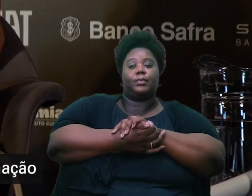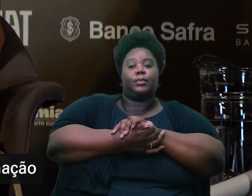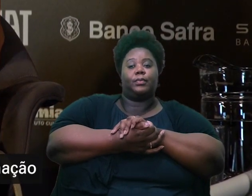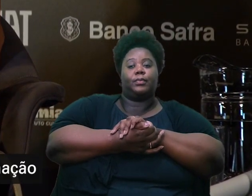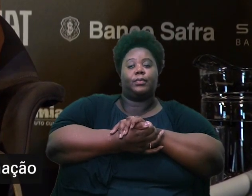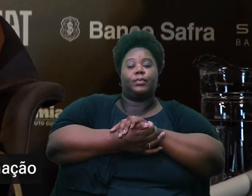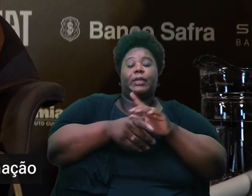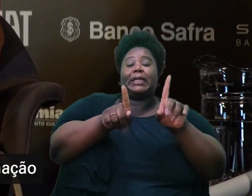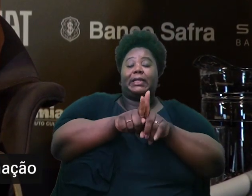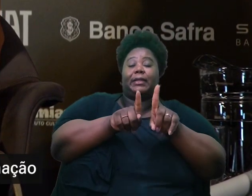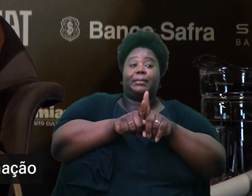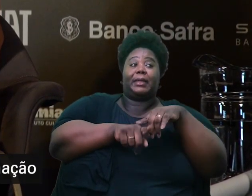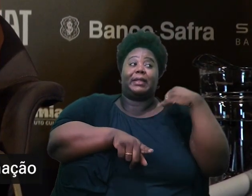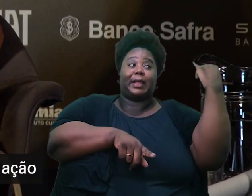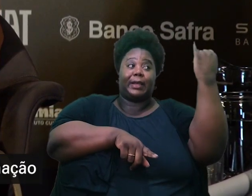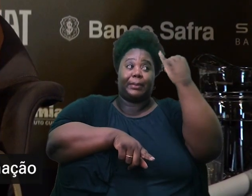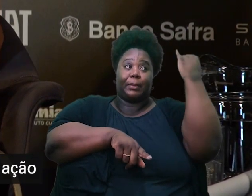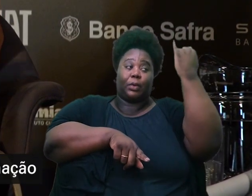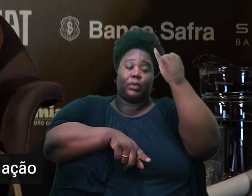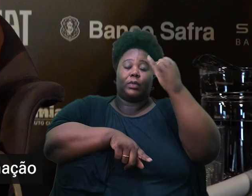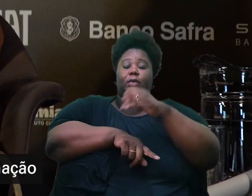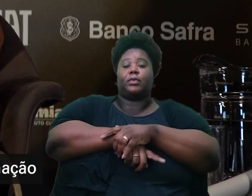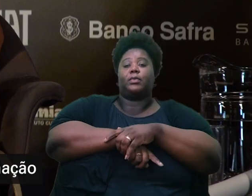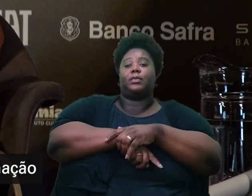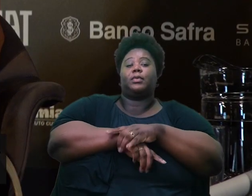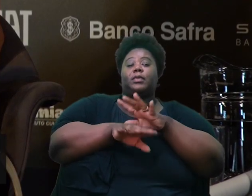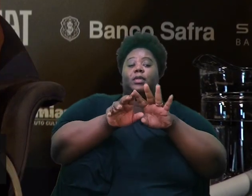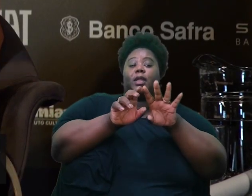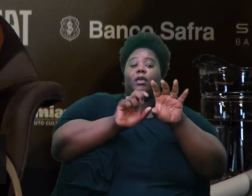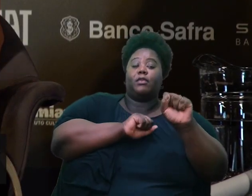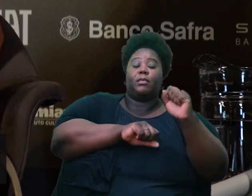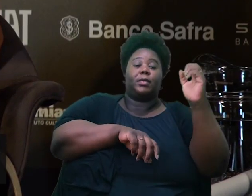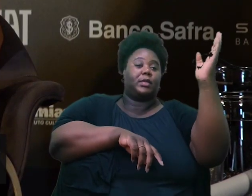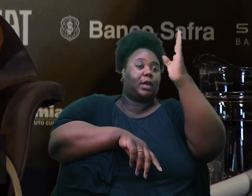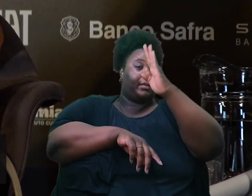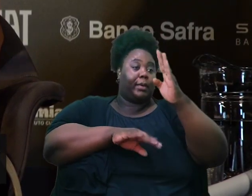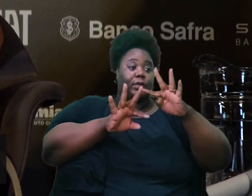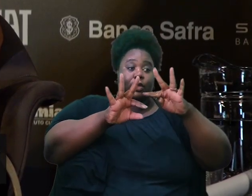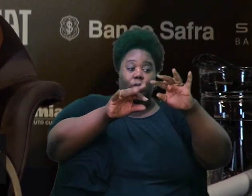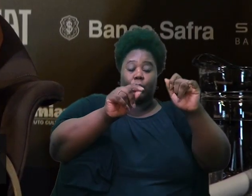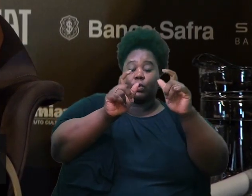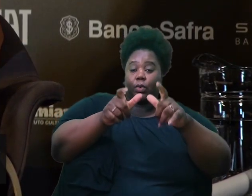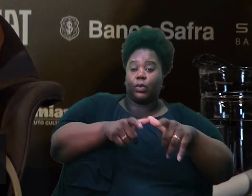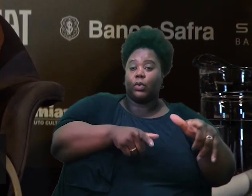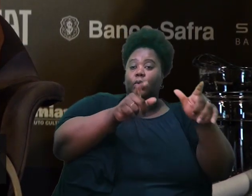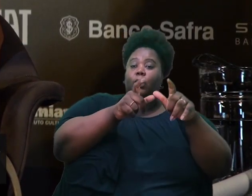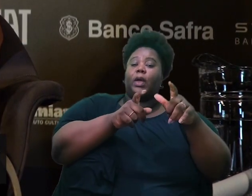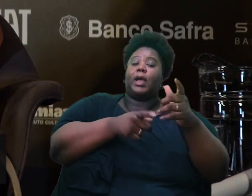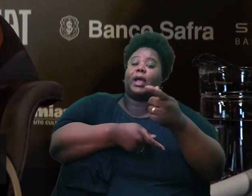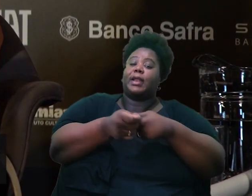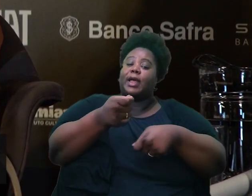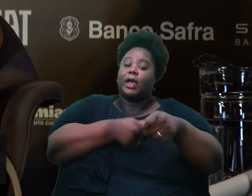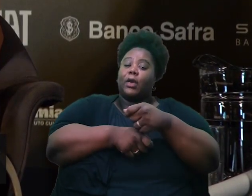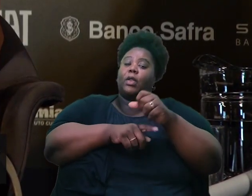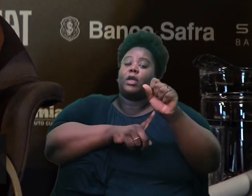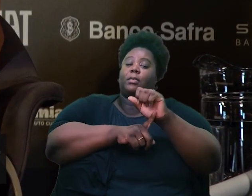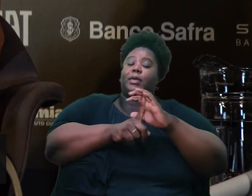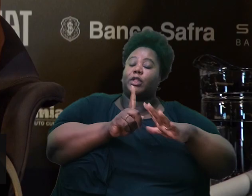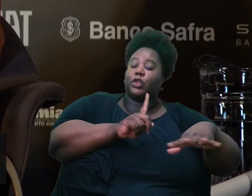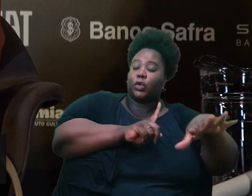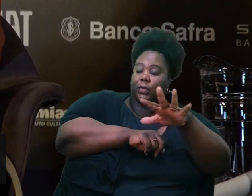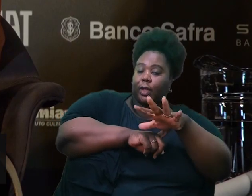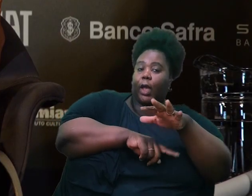inclusive da sua importância na formação brasileira em todos os âmbitos, seja econômica, social,